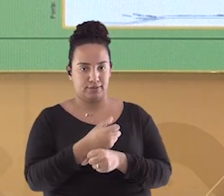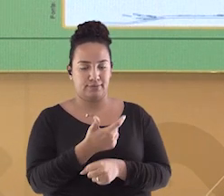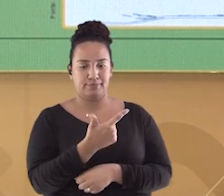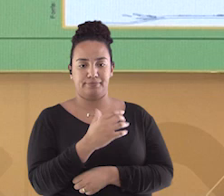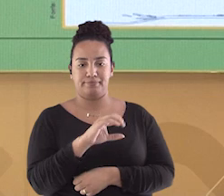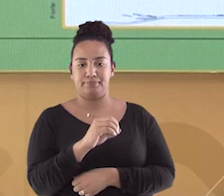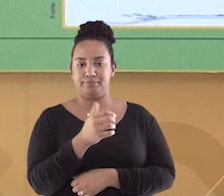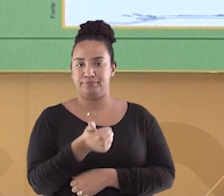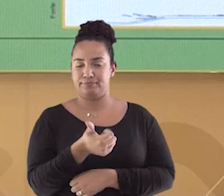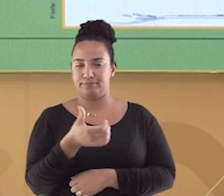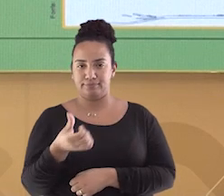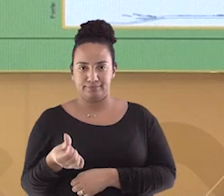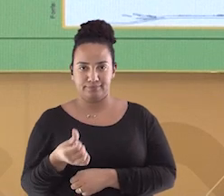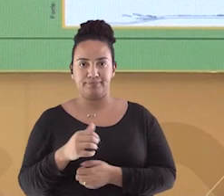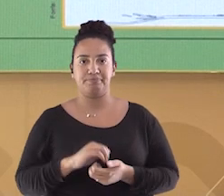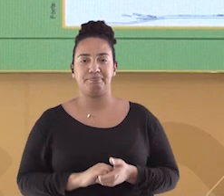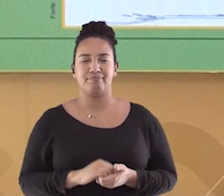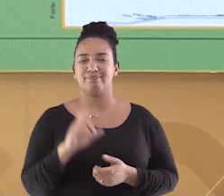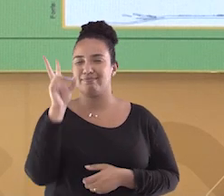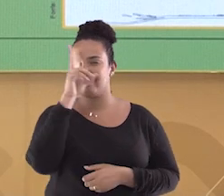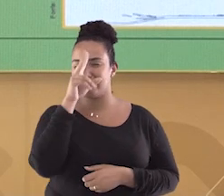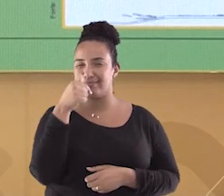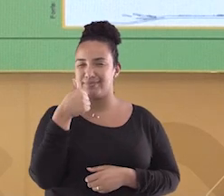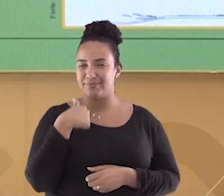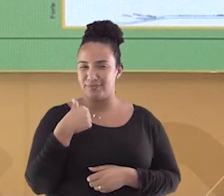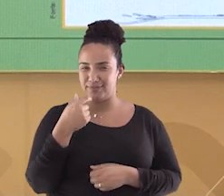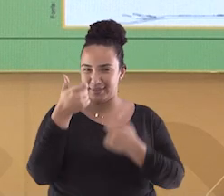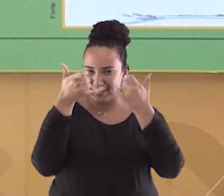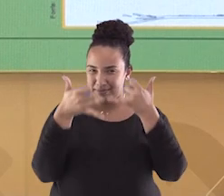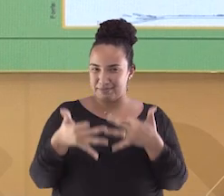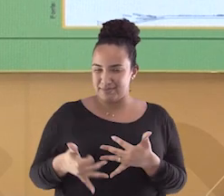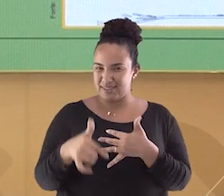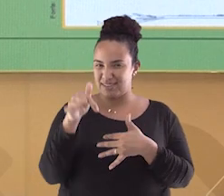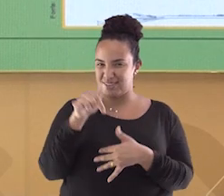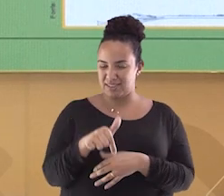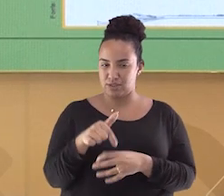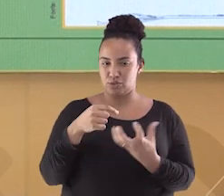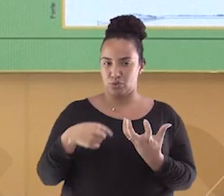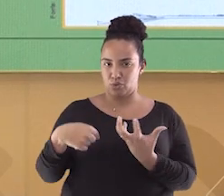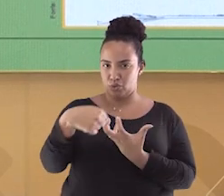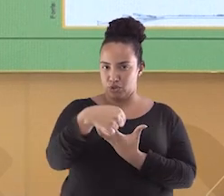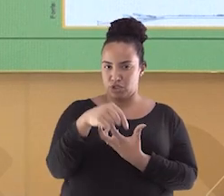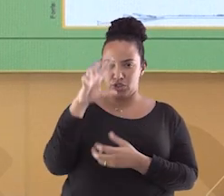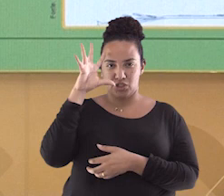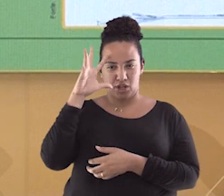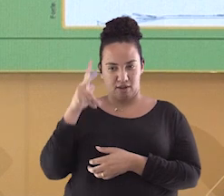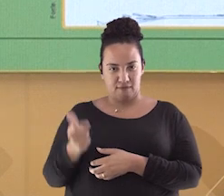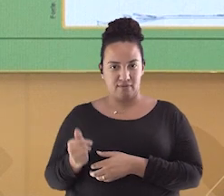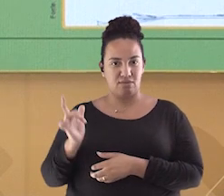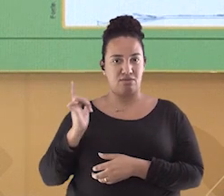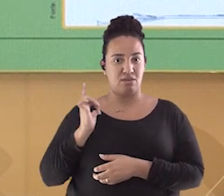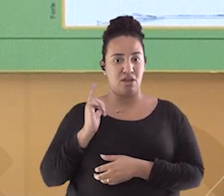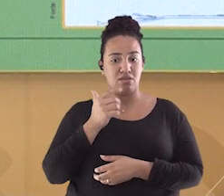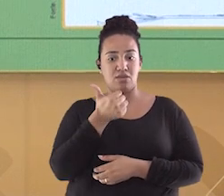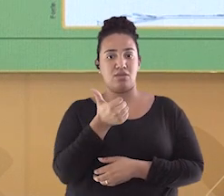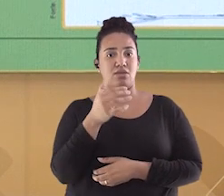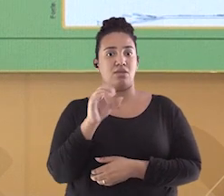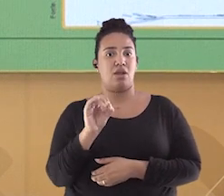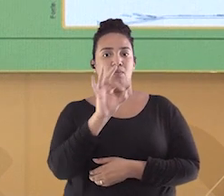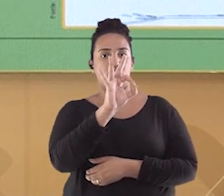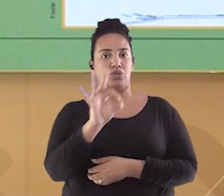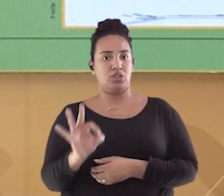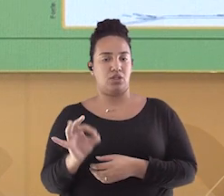2016. Lembram quando eu falei que o continente africano é um grande produtor desse mineral? Pois